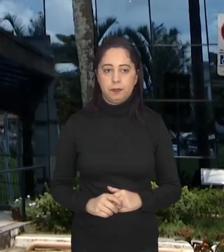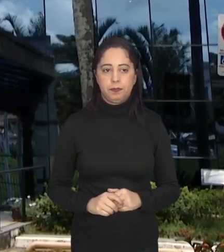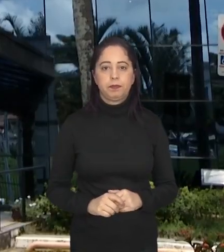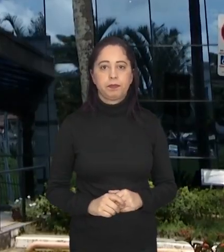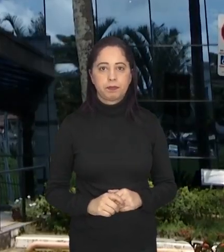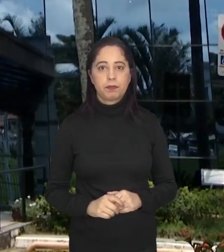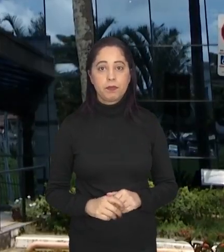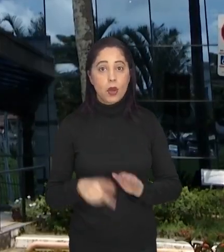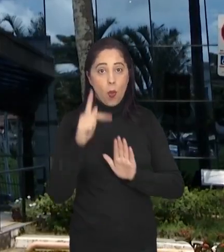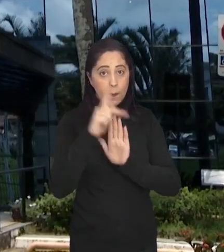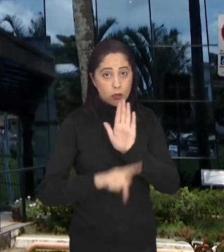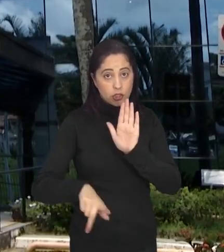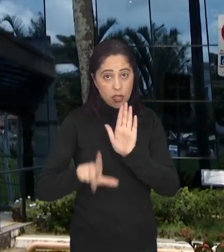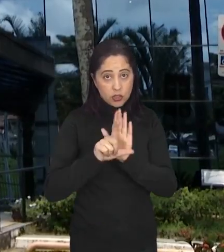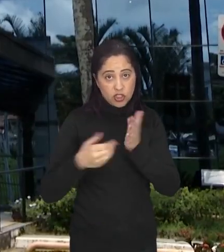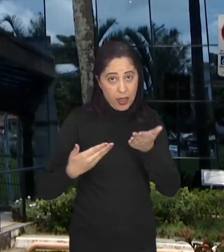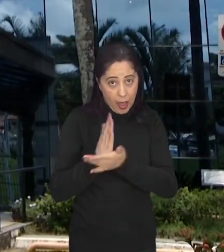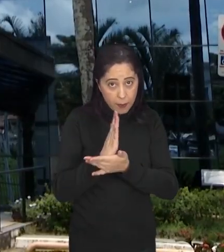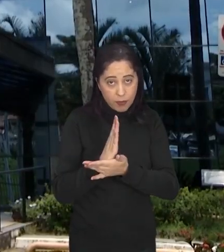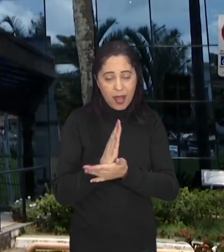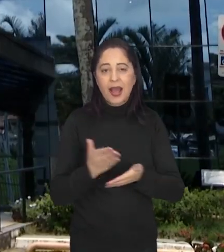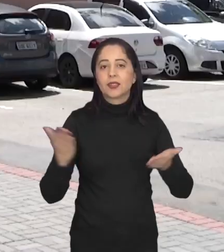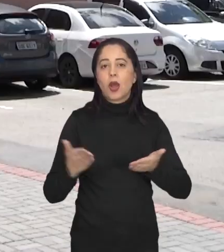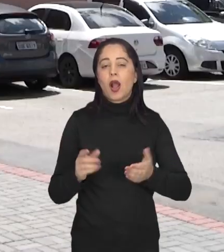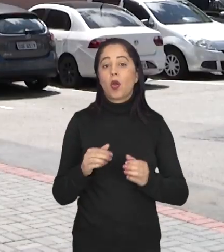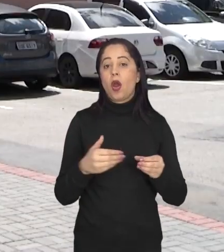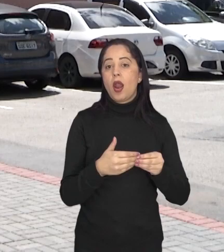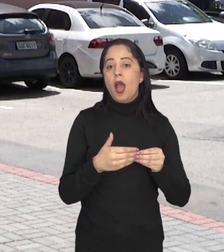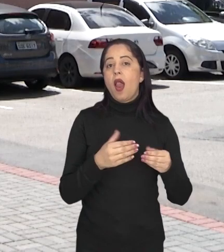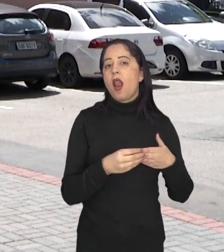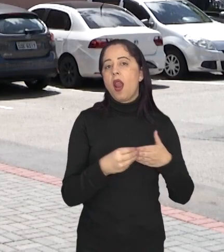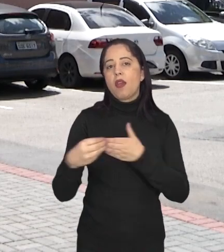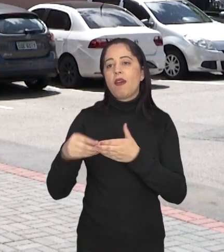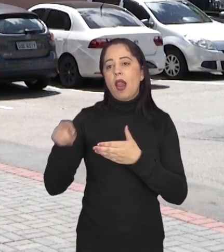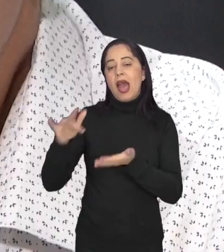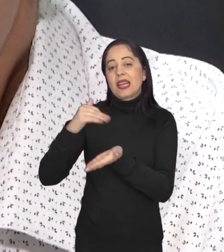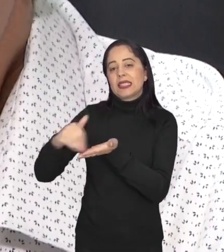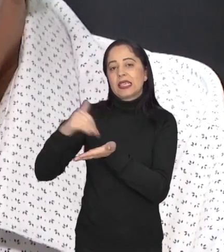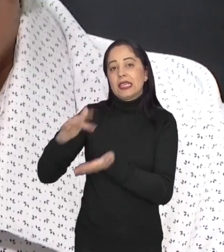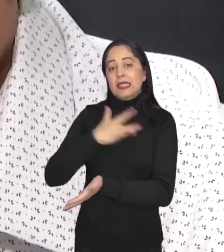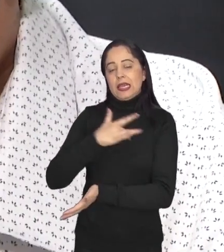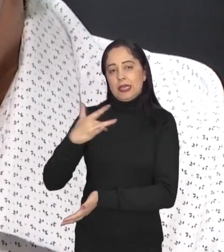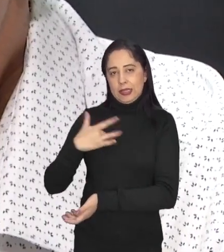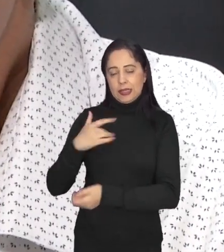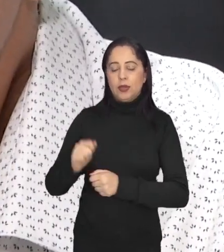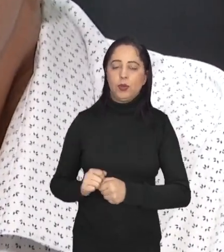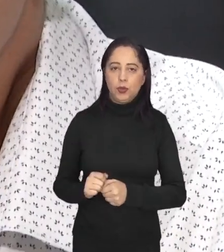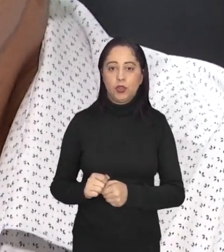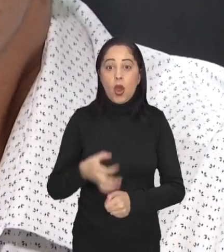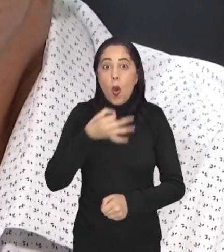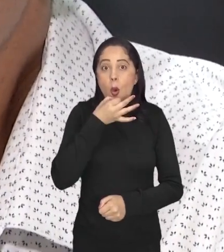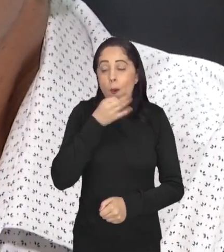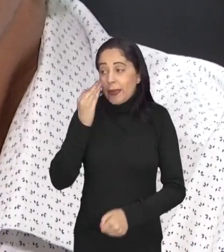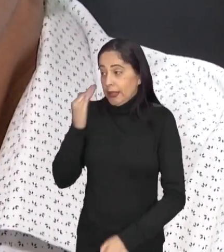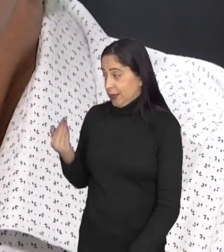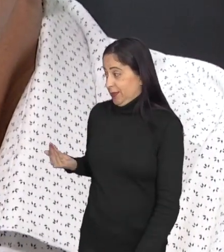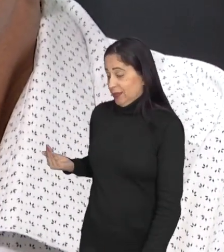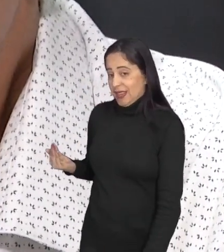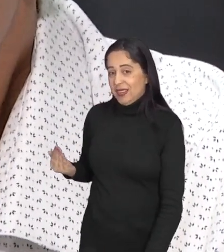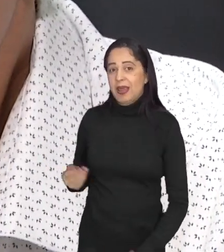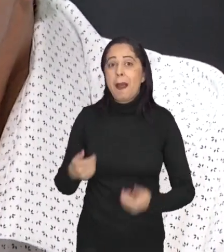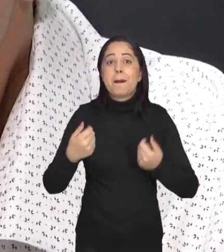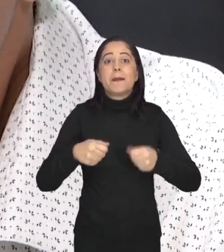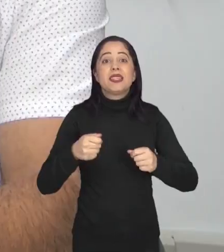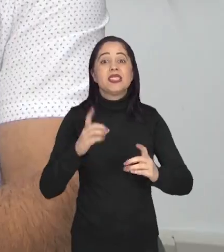a aprovação em plenário, agora o projeto de lei será levado à Secretaria de Saúde. Segundo o vereador Marcão, é preciso encontrar